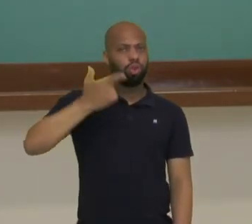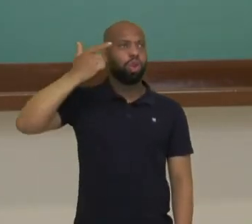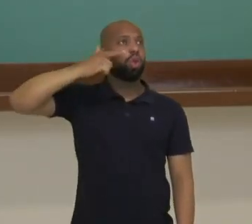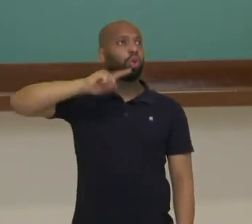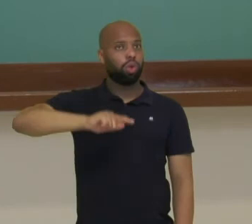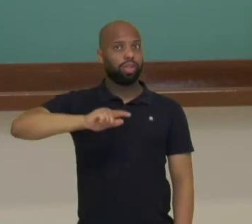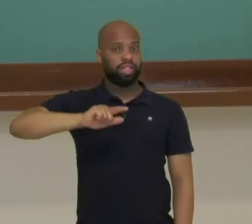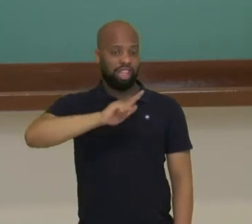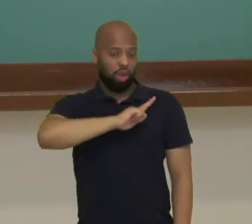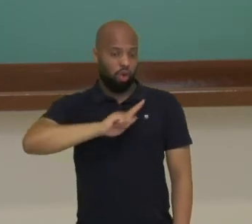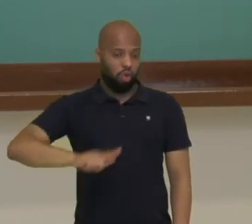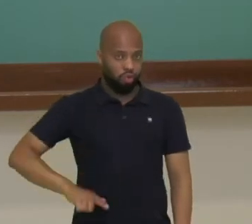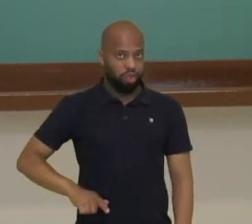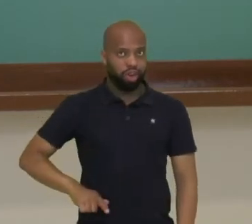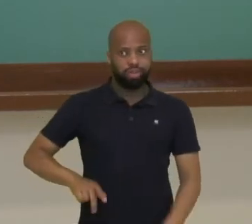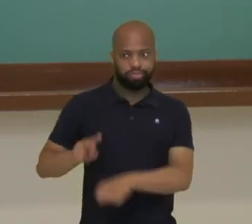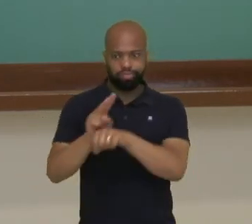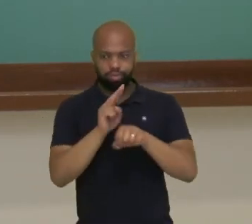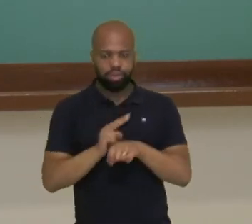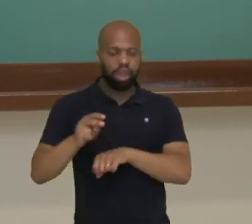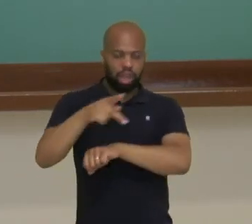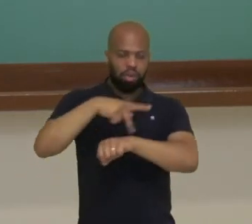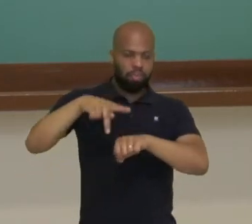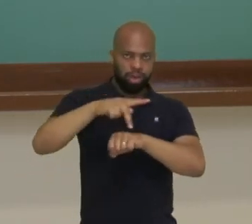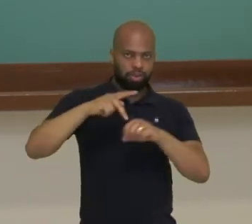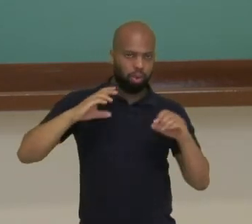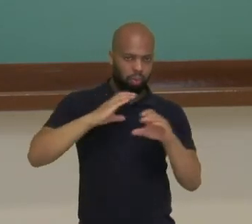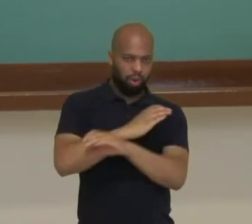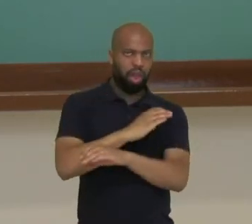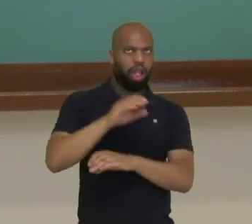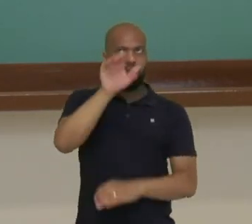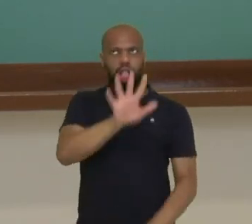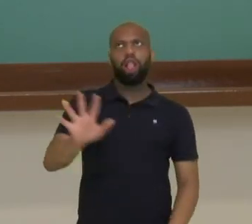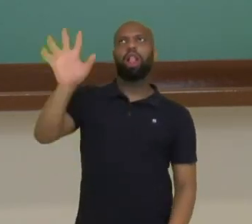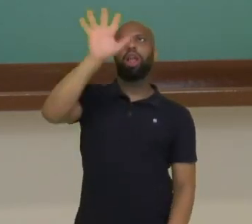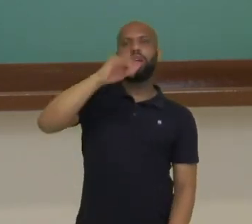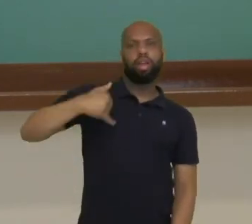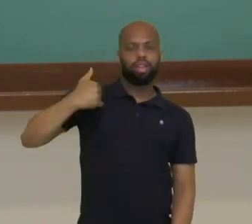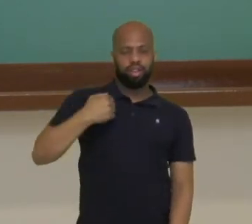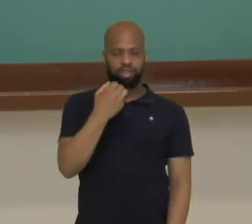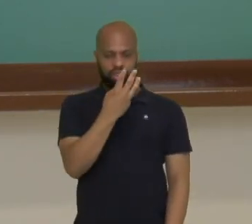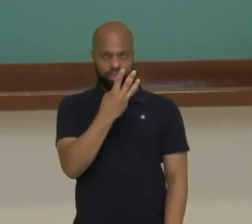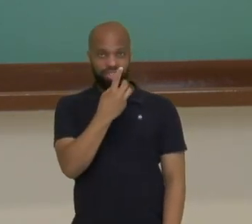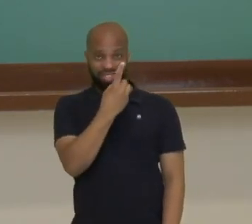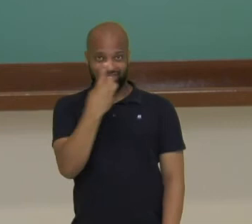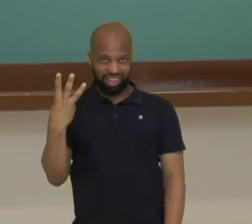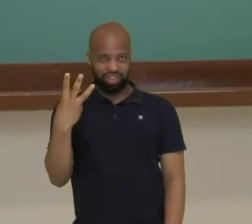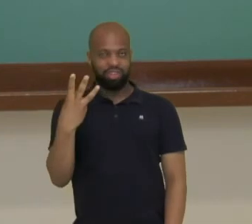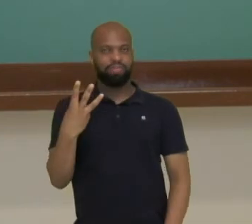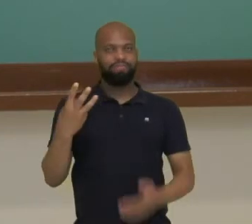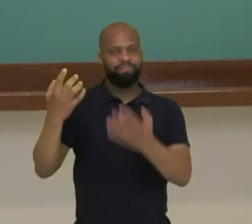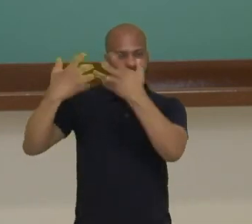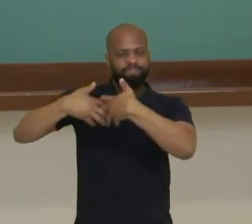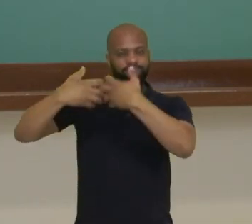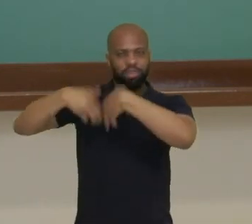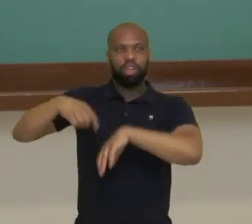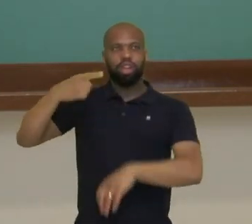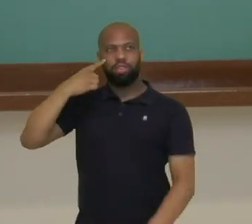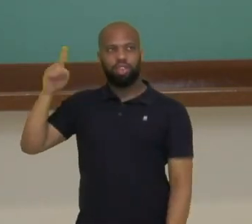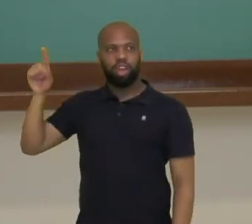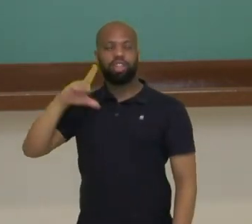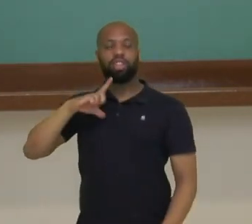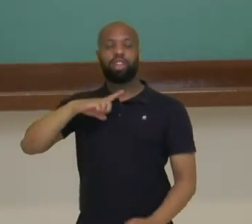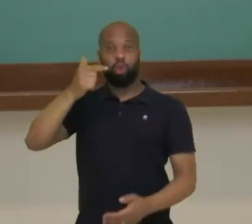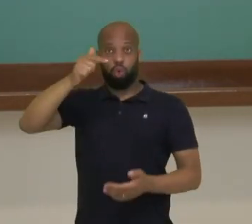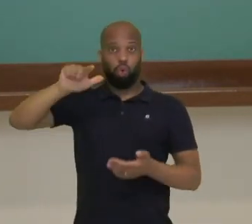condições de governar uma nação inteira com 13 anos de idade? Vamos refletir sobre isso? Olha só, aqui a